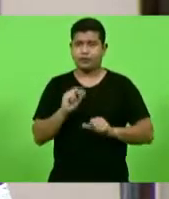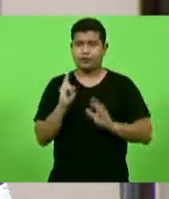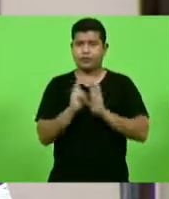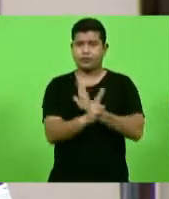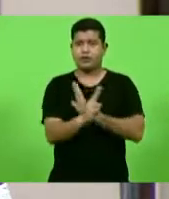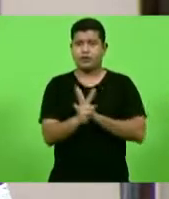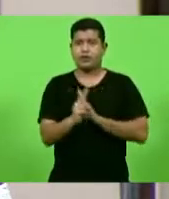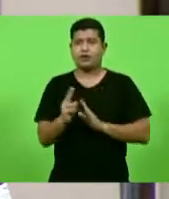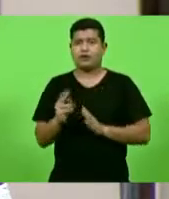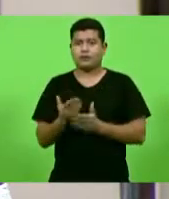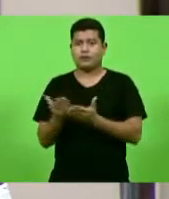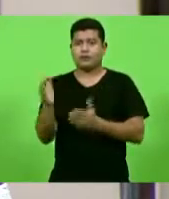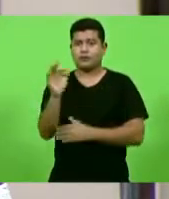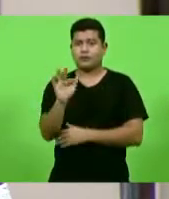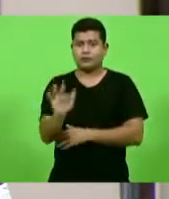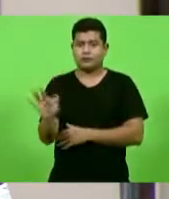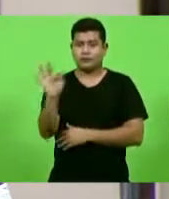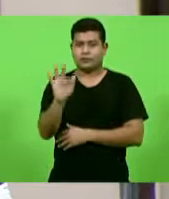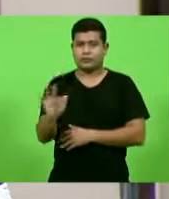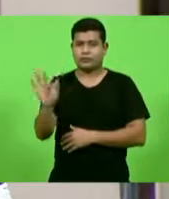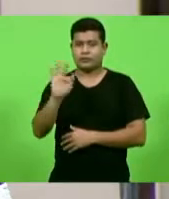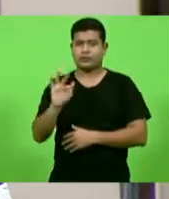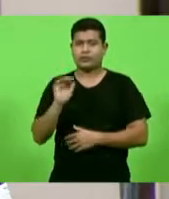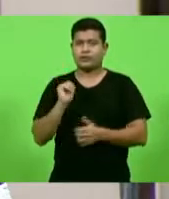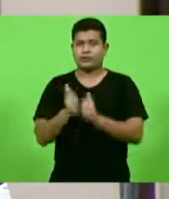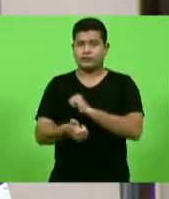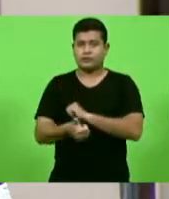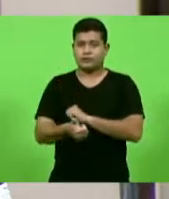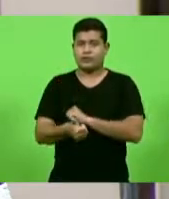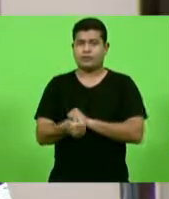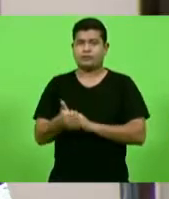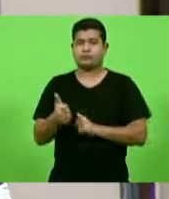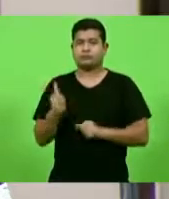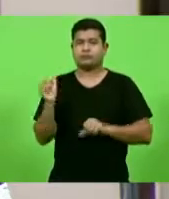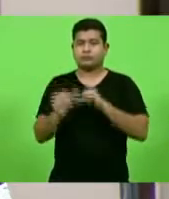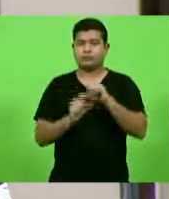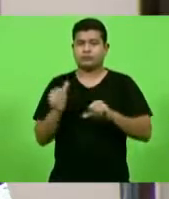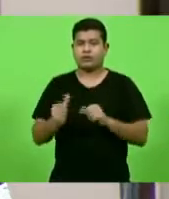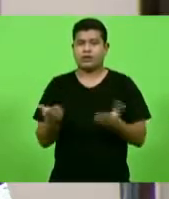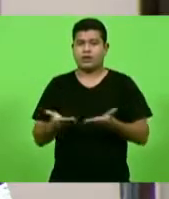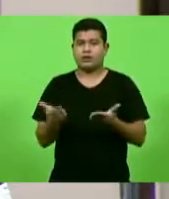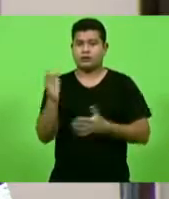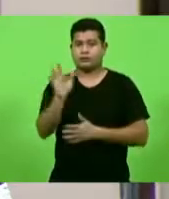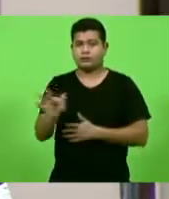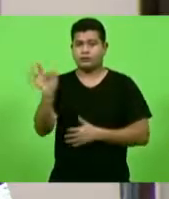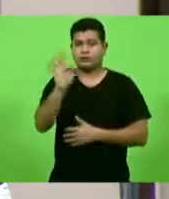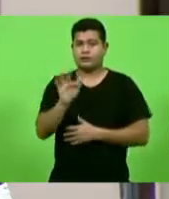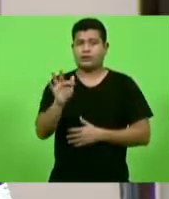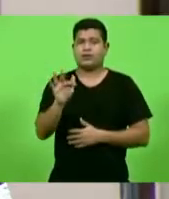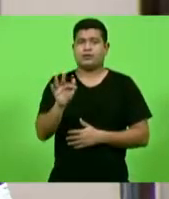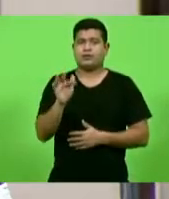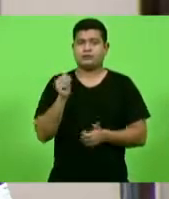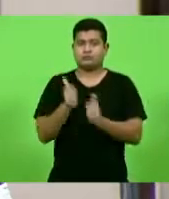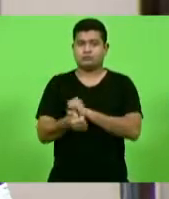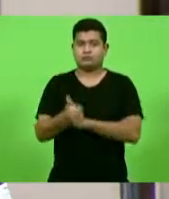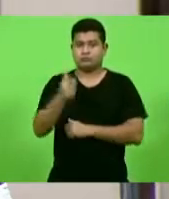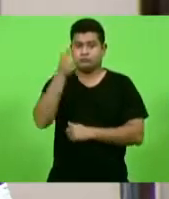Federação Catarinense de Desporto Universitário para a Federação Catarinense de Desporto Universitário.